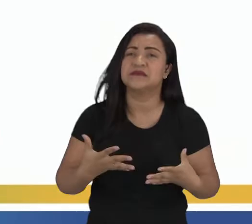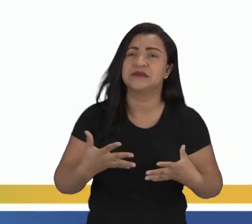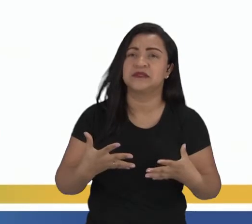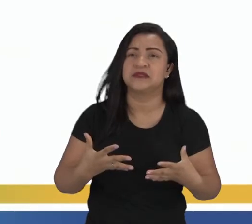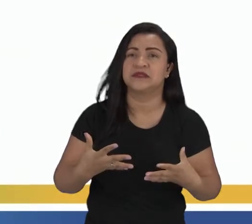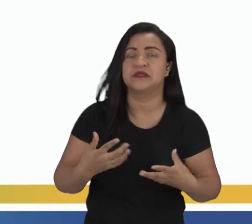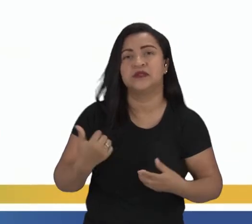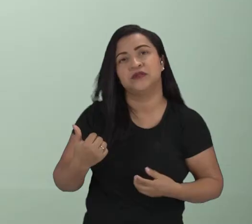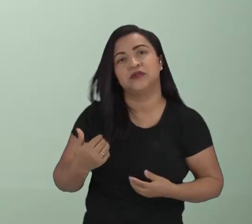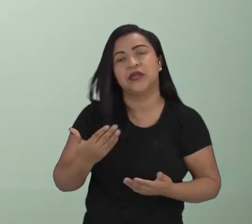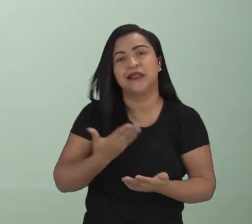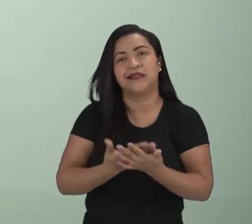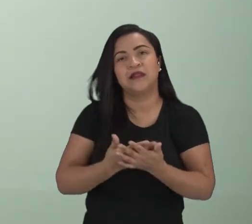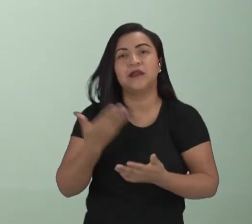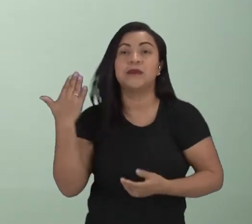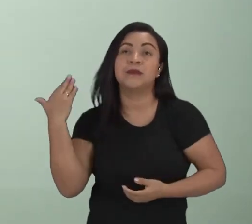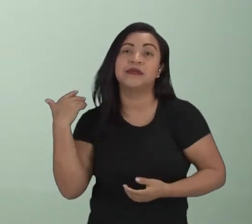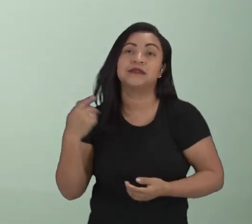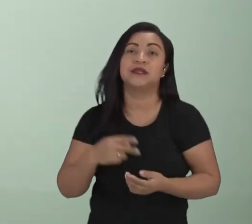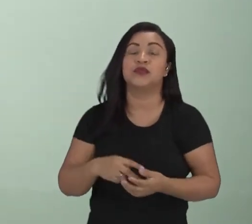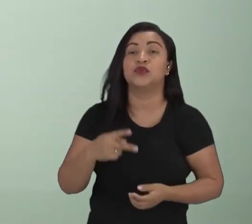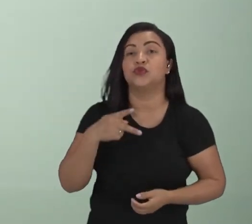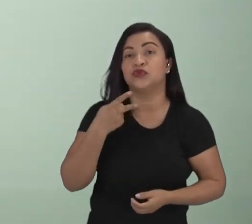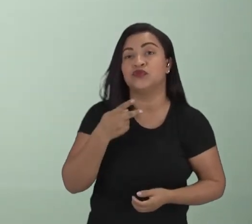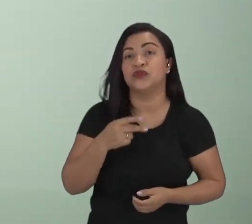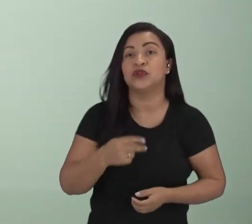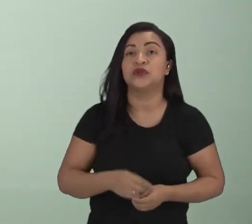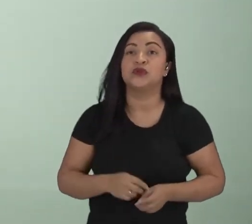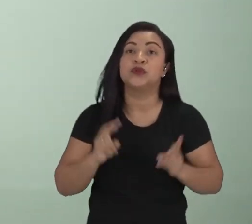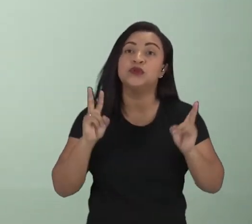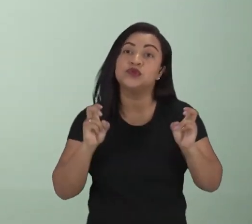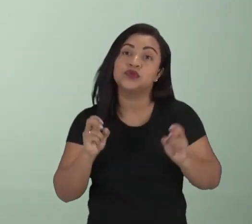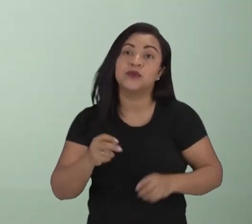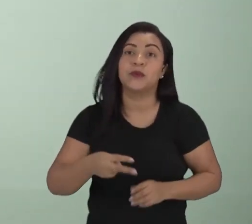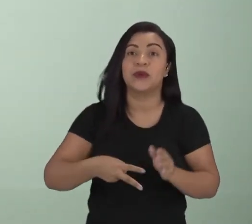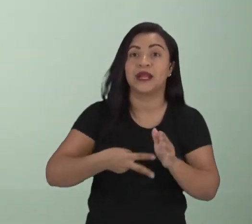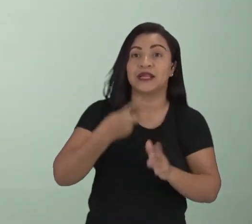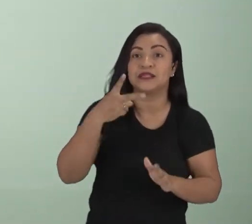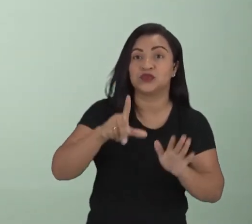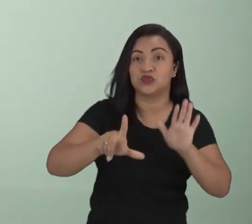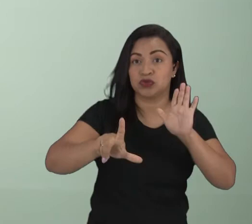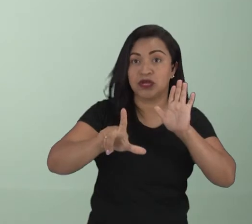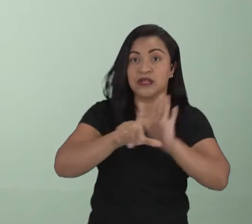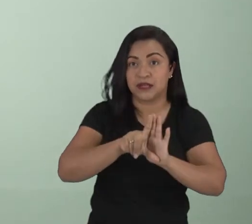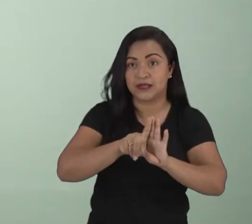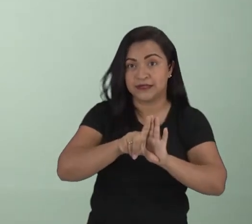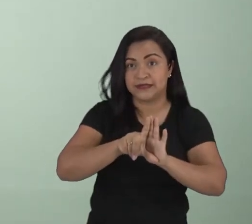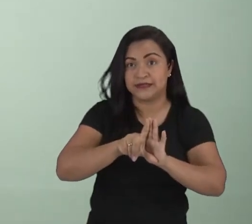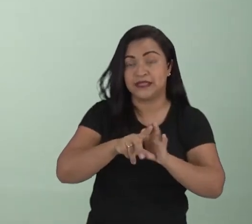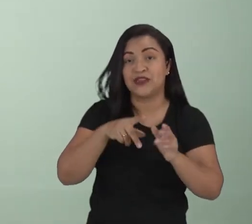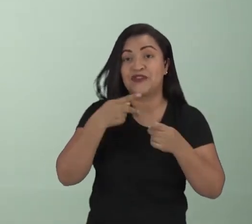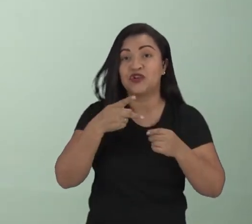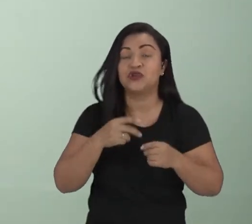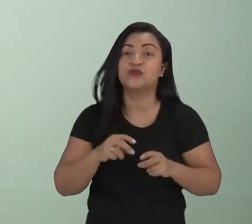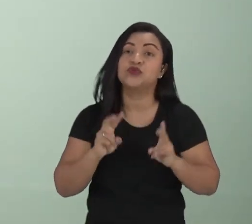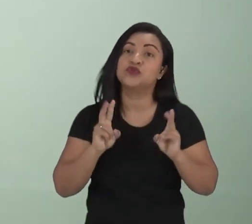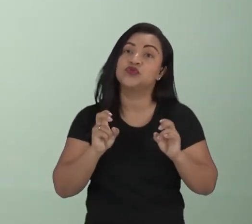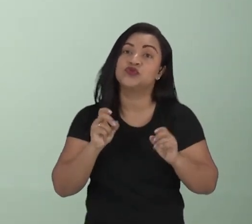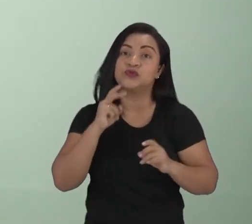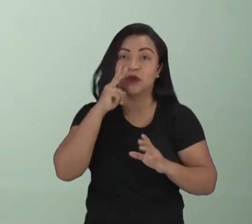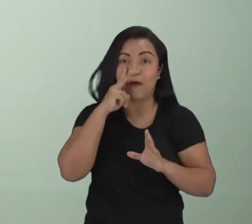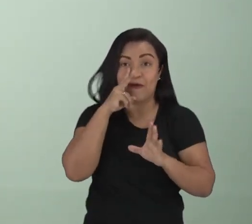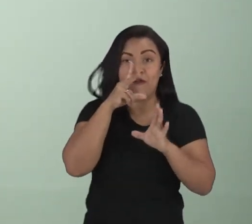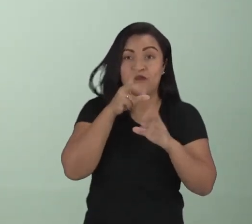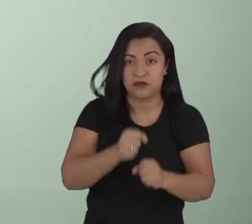aula passada, nós falamos da segunda lei de Newton e vimos o conceito de força. E mencionei que para toda